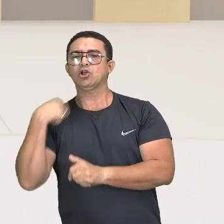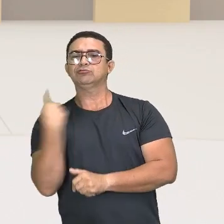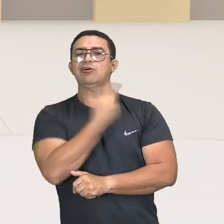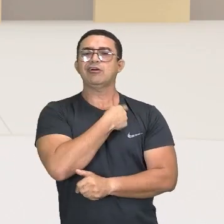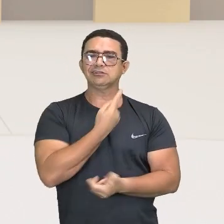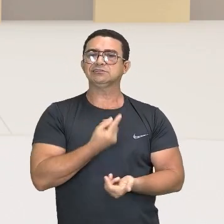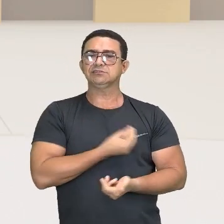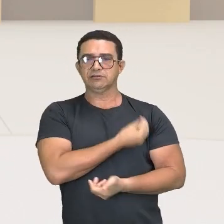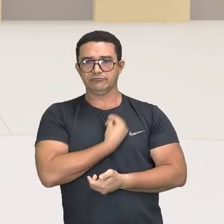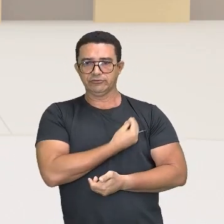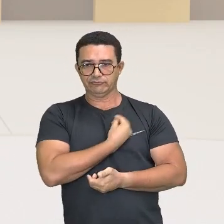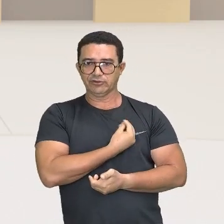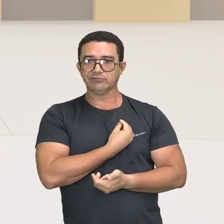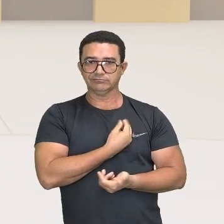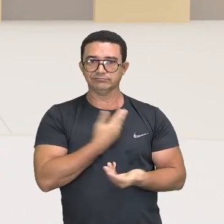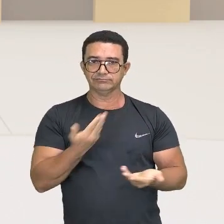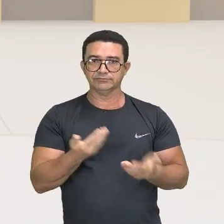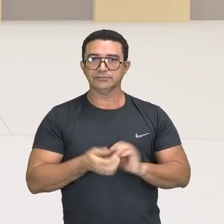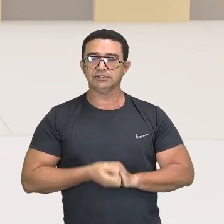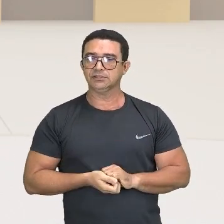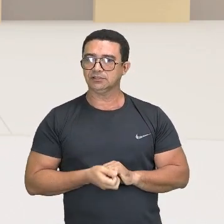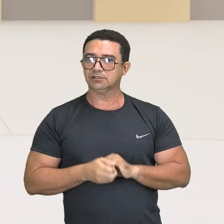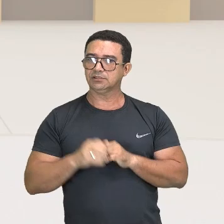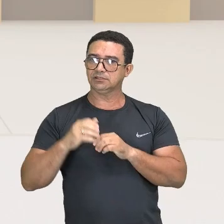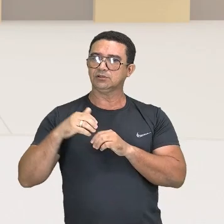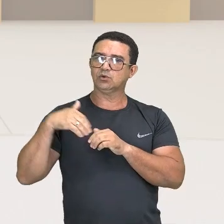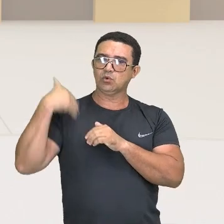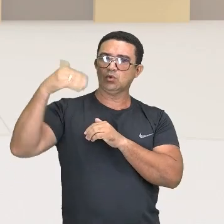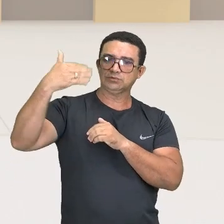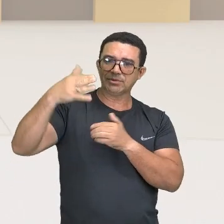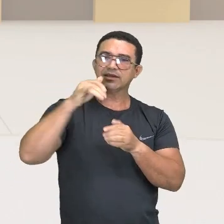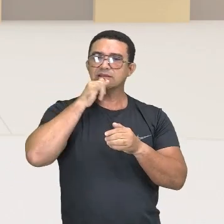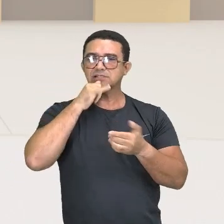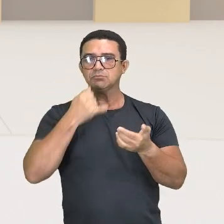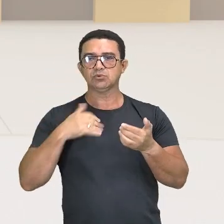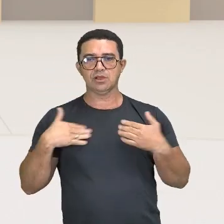viver e essa sobrevivência também se estenda às demais espécies, né?